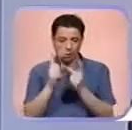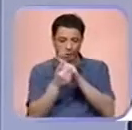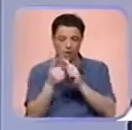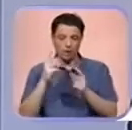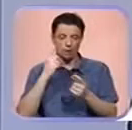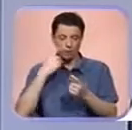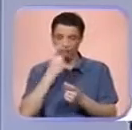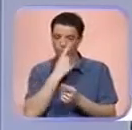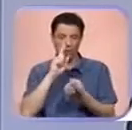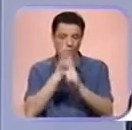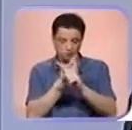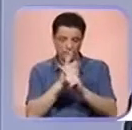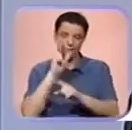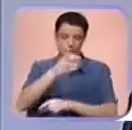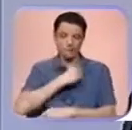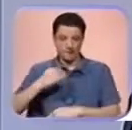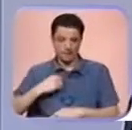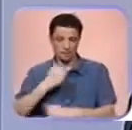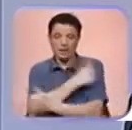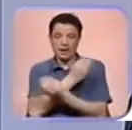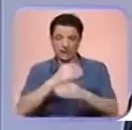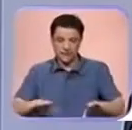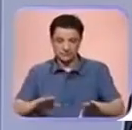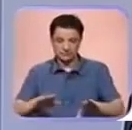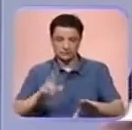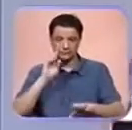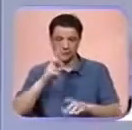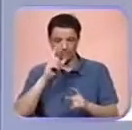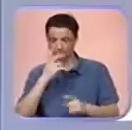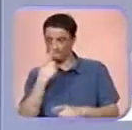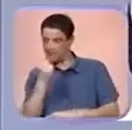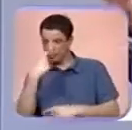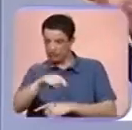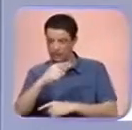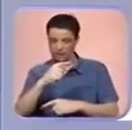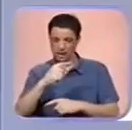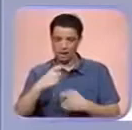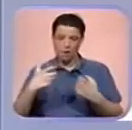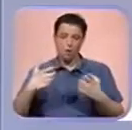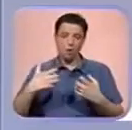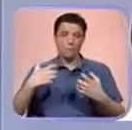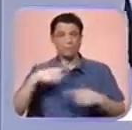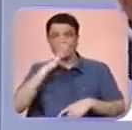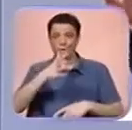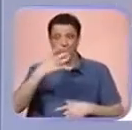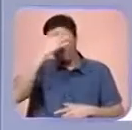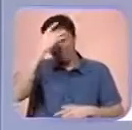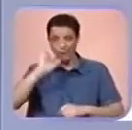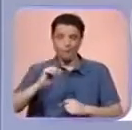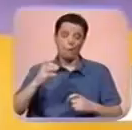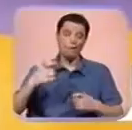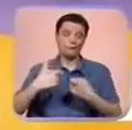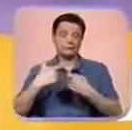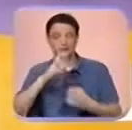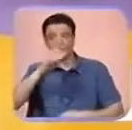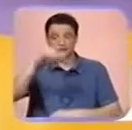recorrer ao oftalmologista. Muitas vezes a criança... Pode parecer que tem estrabismo, pode não parecer, há um vizinho que opina que sim, até o médico no oftalmologista